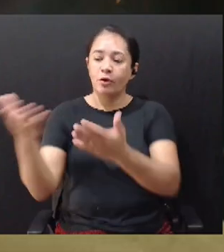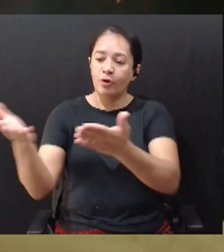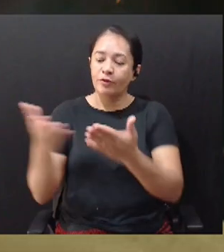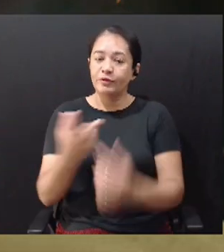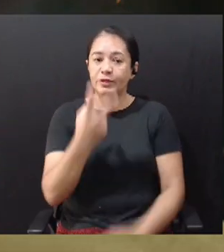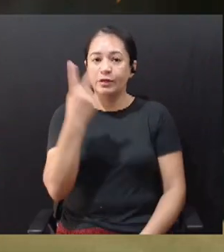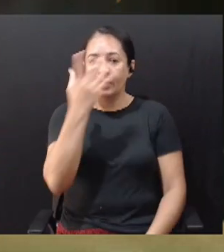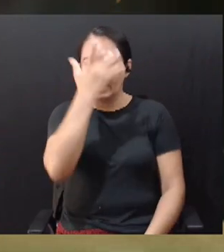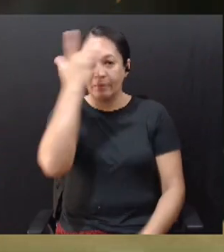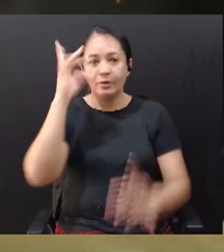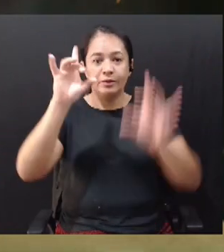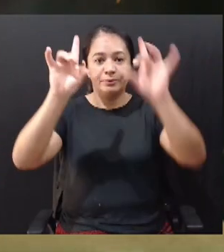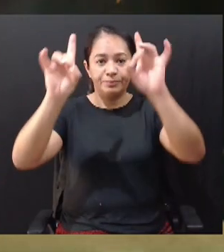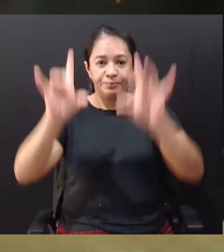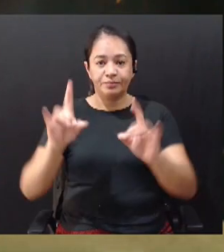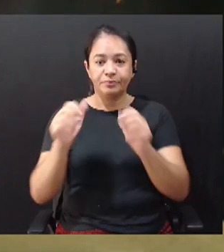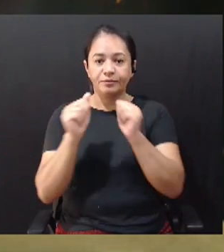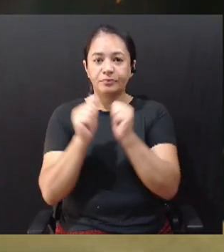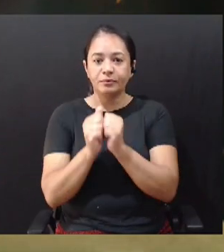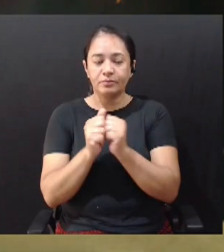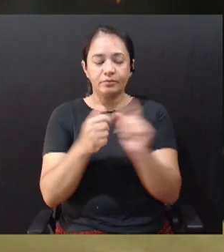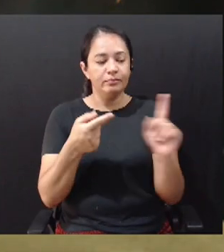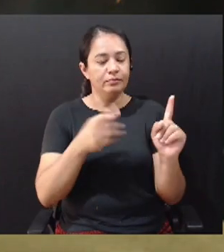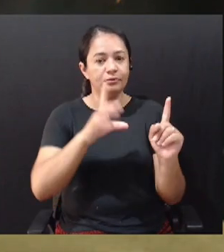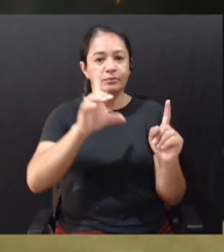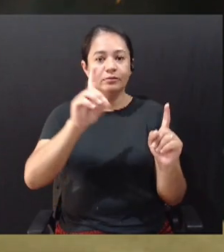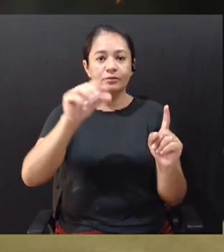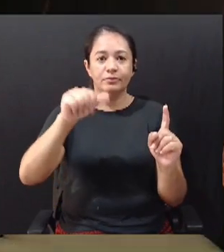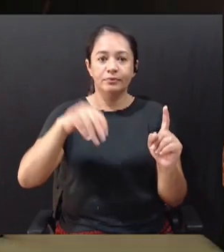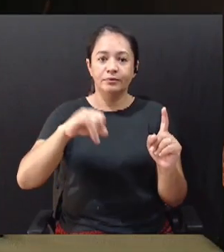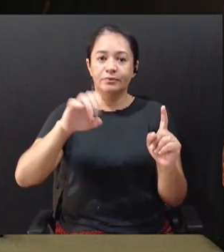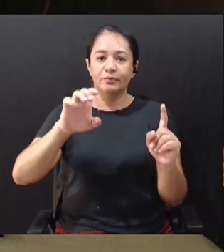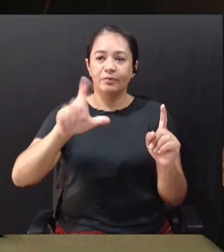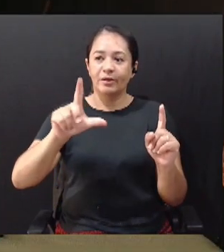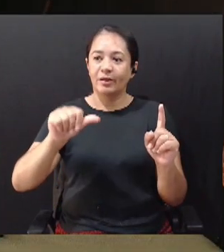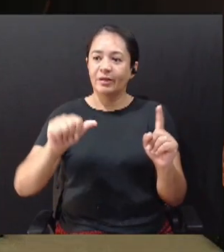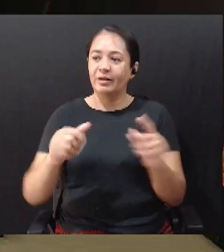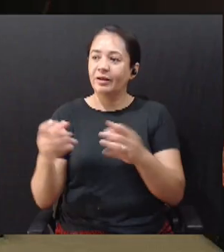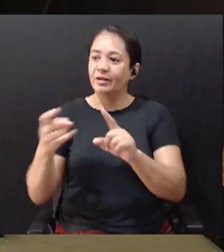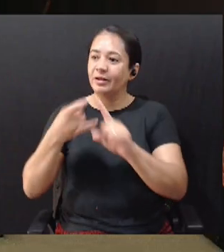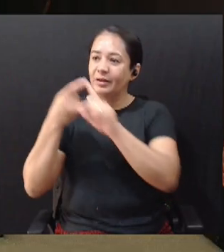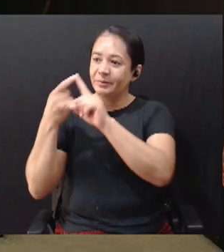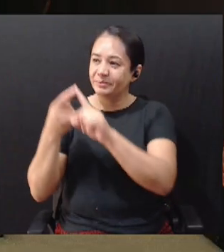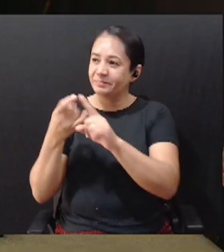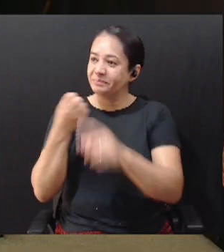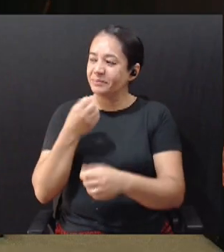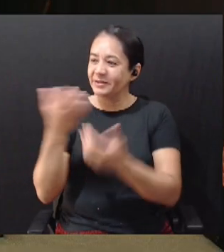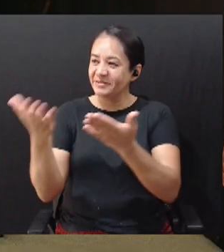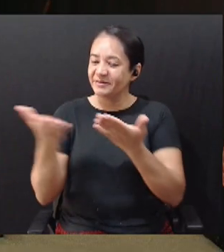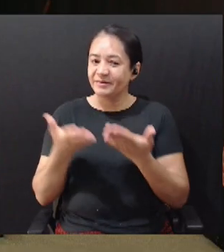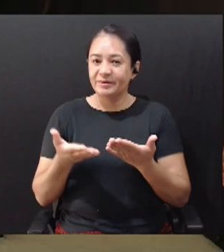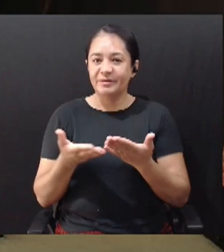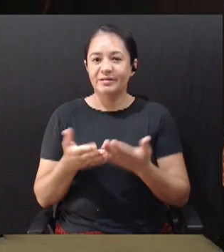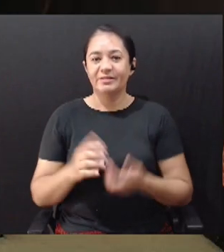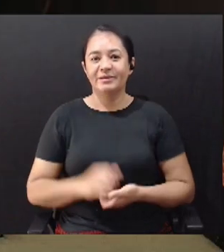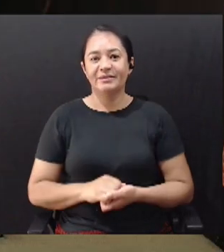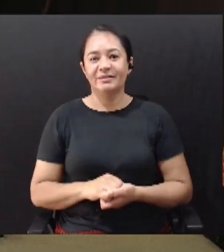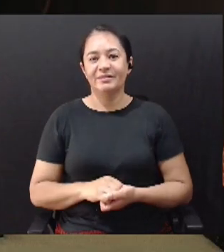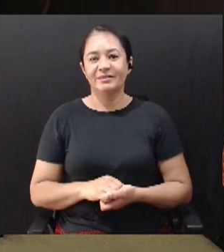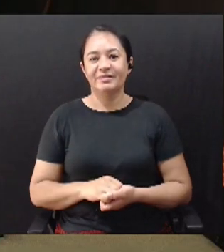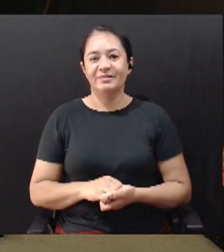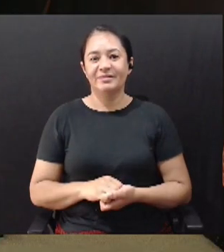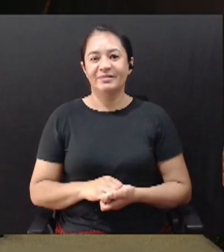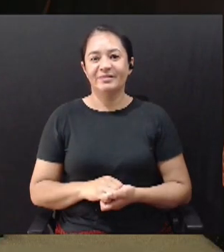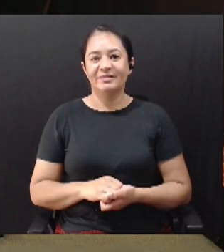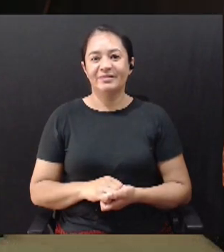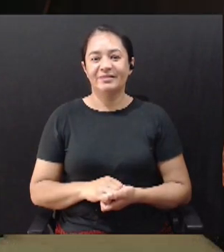comigo está a Daniela Cipriano. Seja muito bem-vinda. Ela é Bom dia. psicóloga. Bom